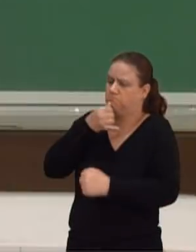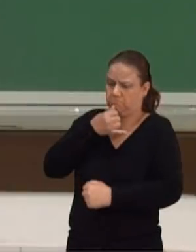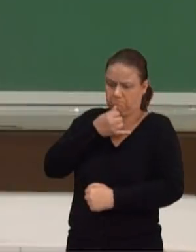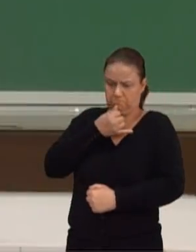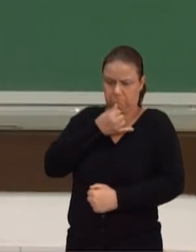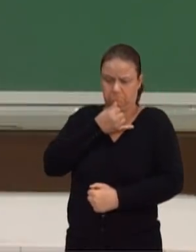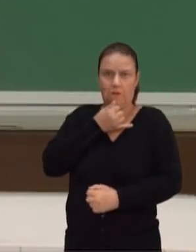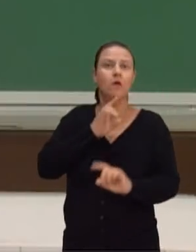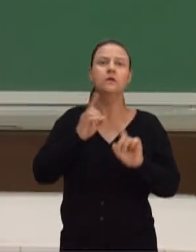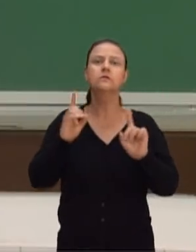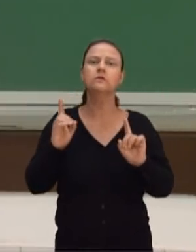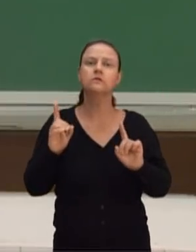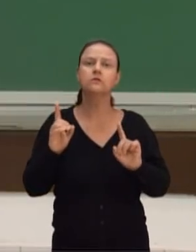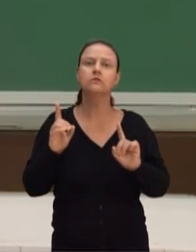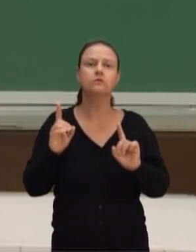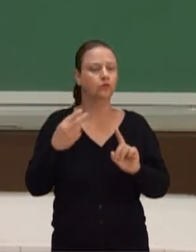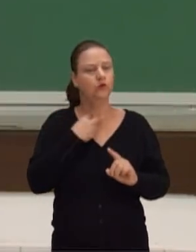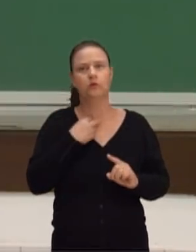dele.